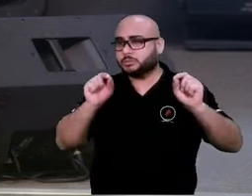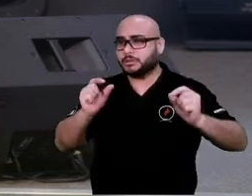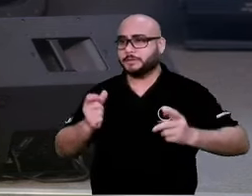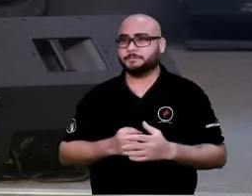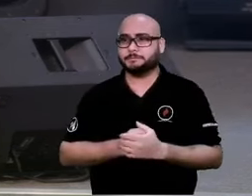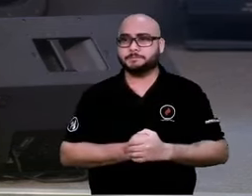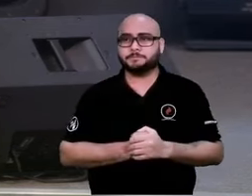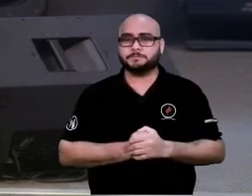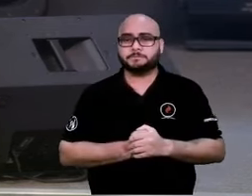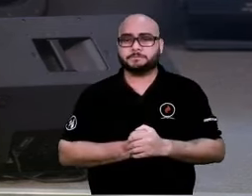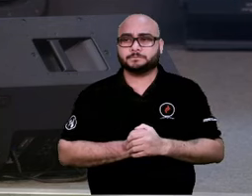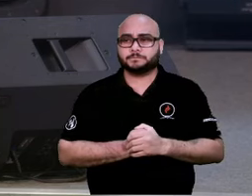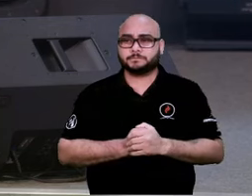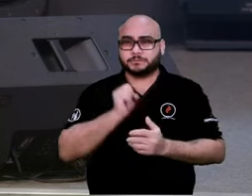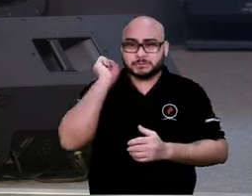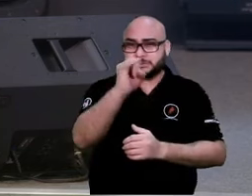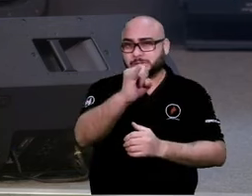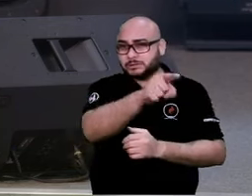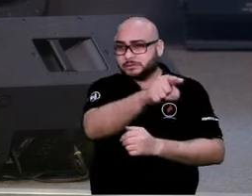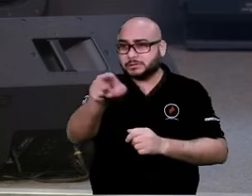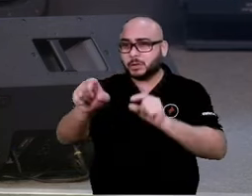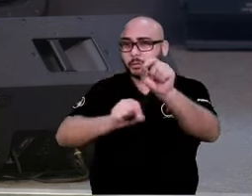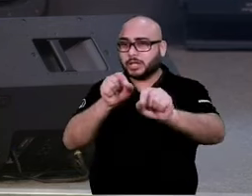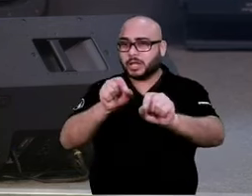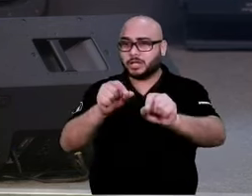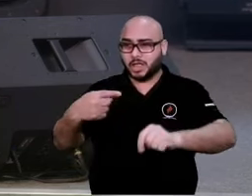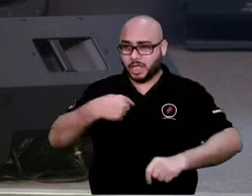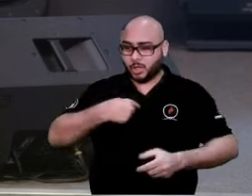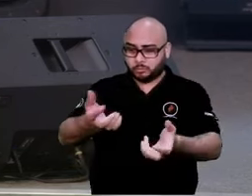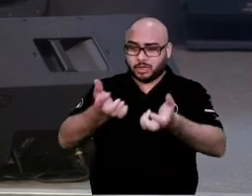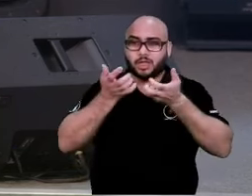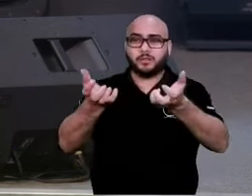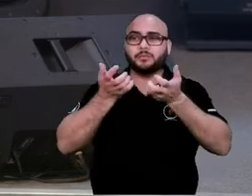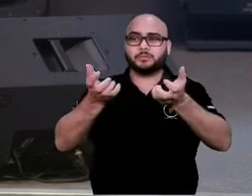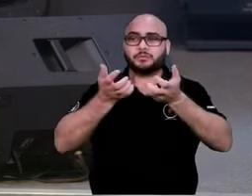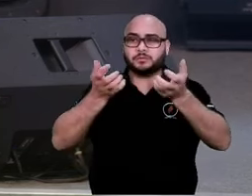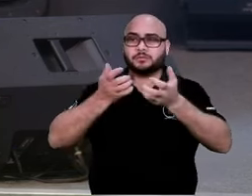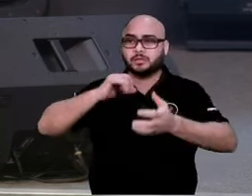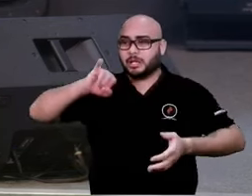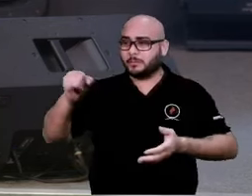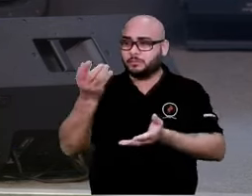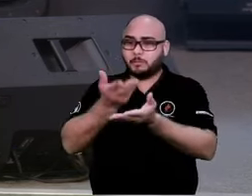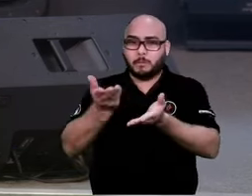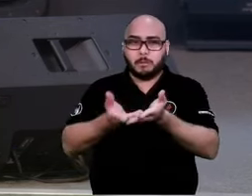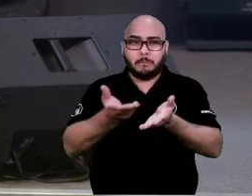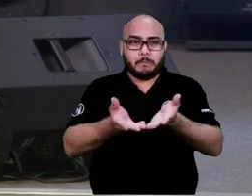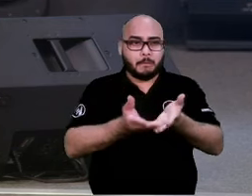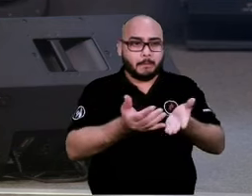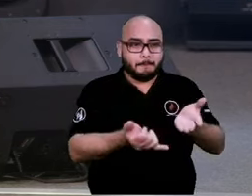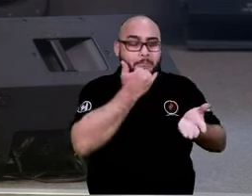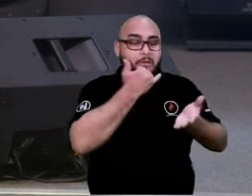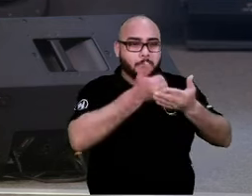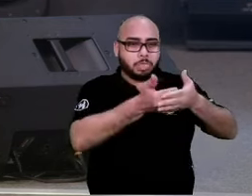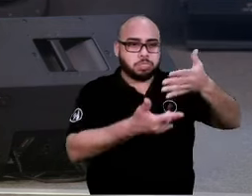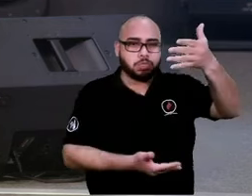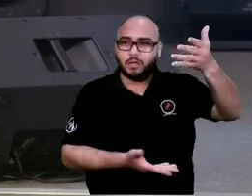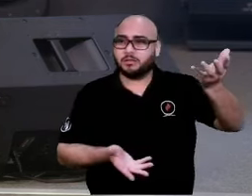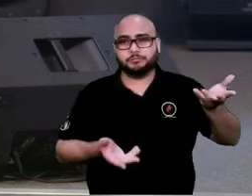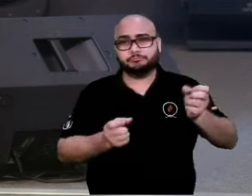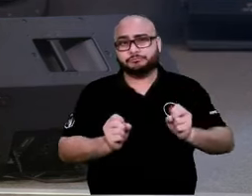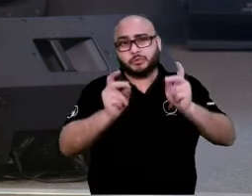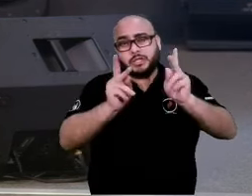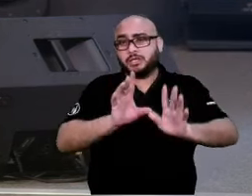Ainda que eu não quisesse que essas portas fechassem, mas se o Senhor quiser que elas se fechem, eu não vou mais brigar pela